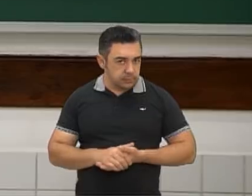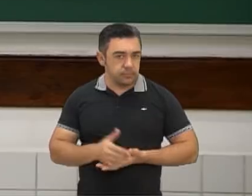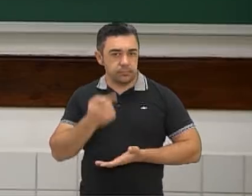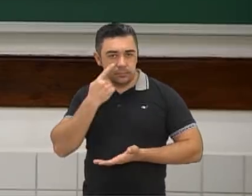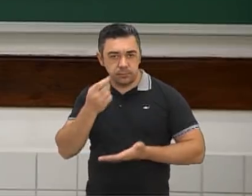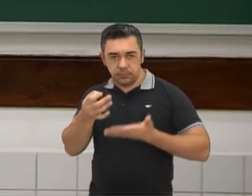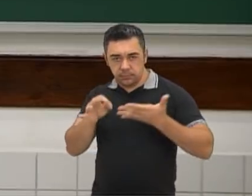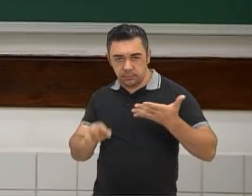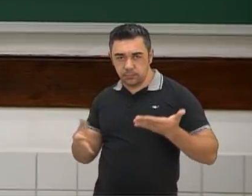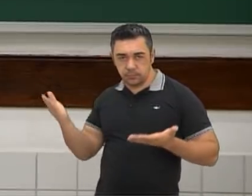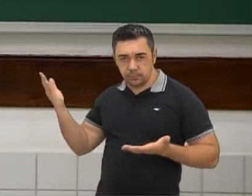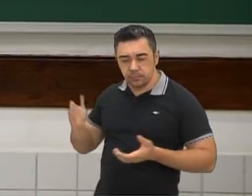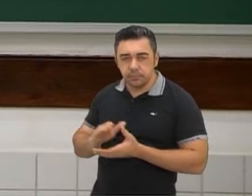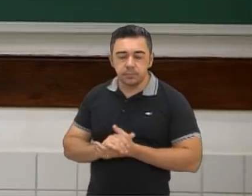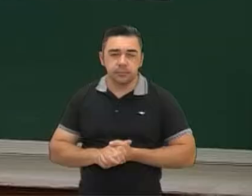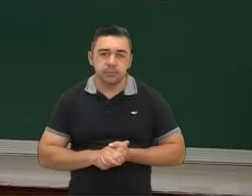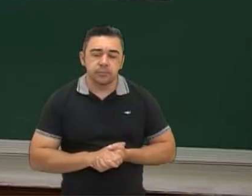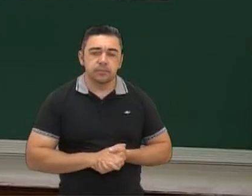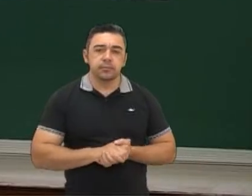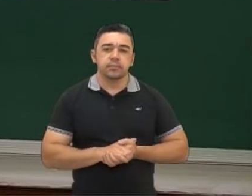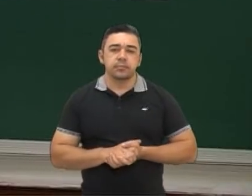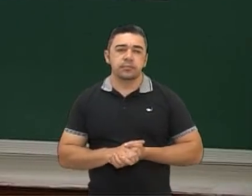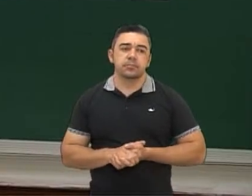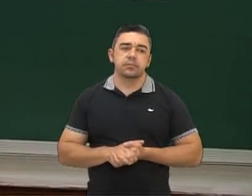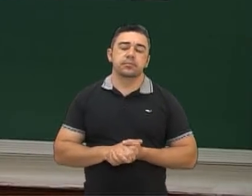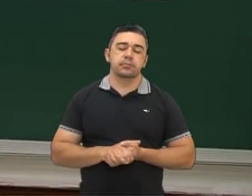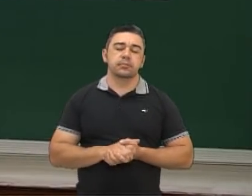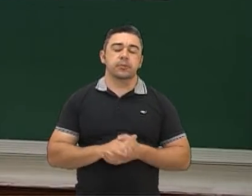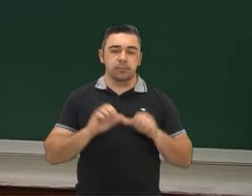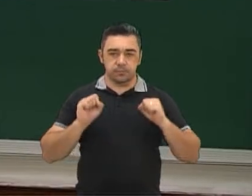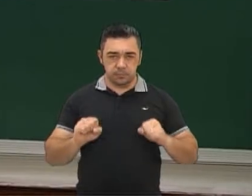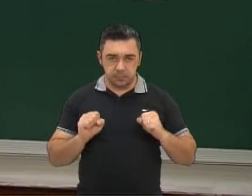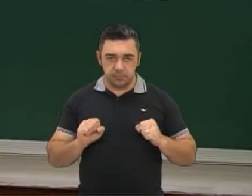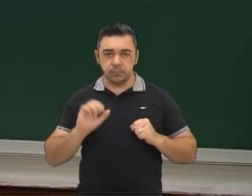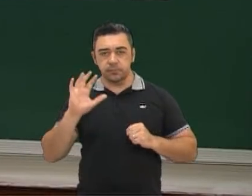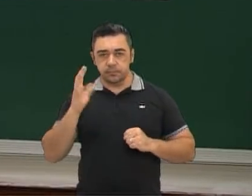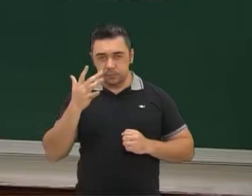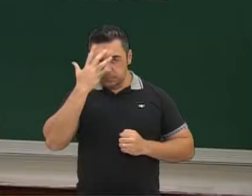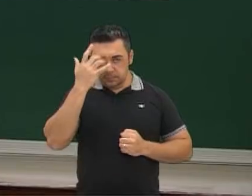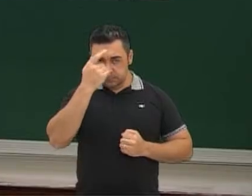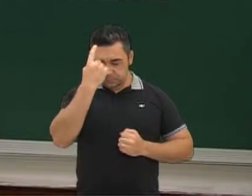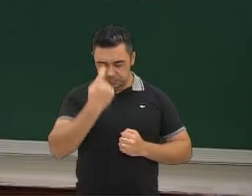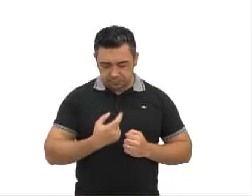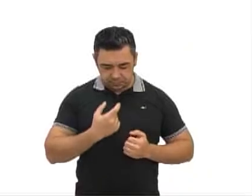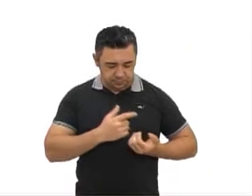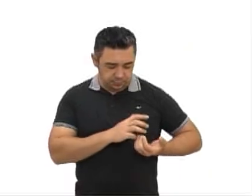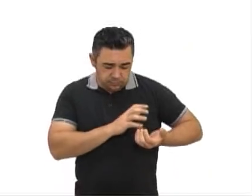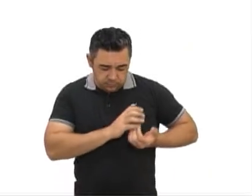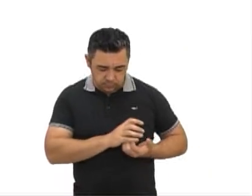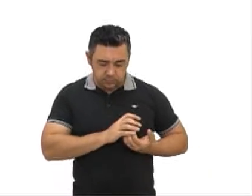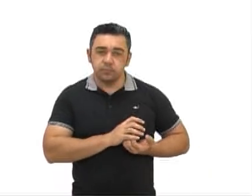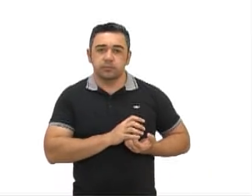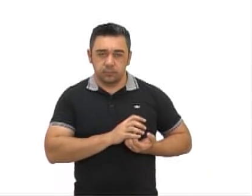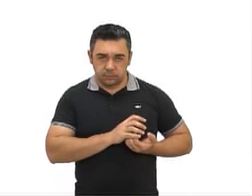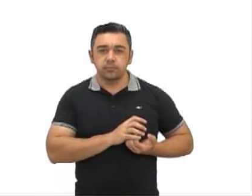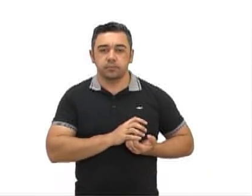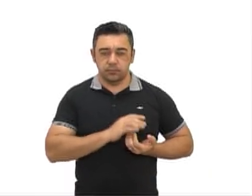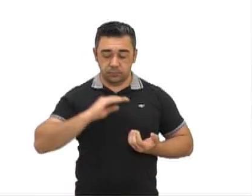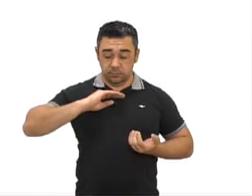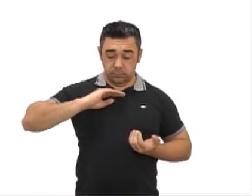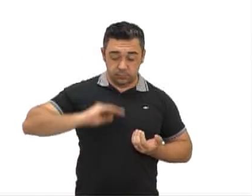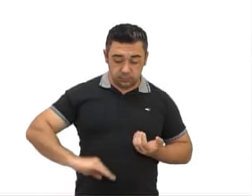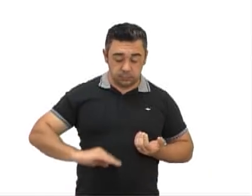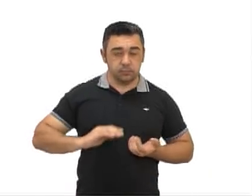Vamos corrigir nosso exercício então? Pode ser executado ao jogador que tem a posse da bola, deve ocorrer do peito